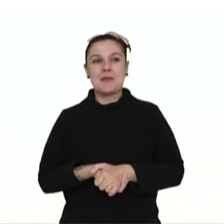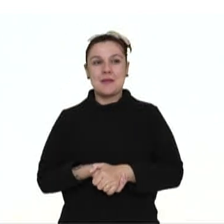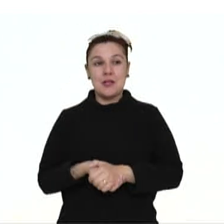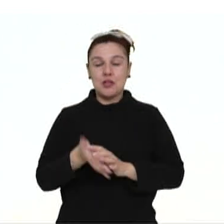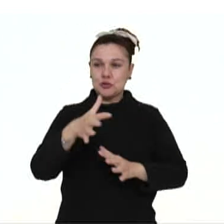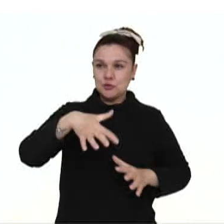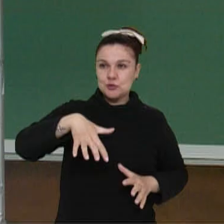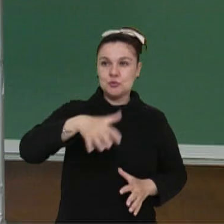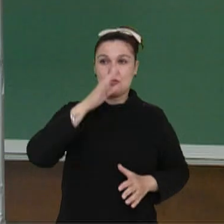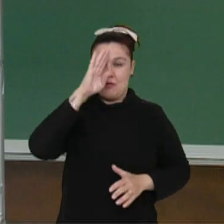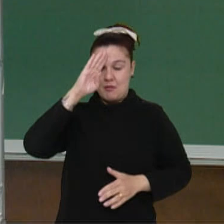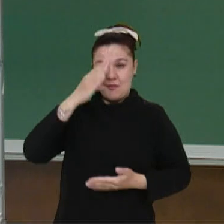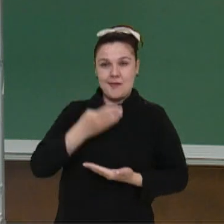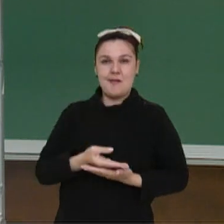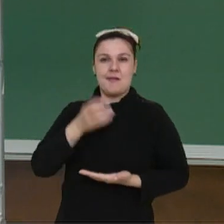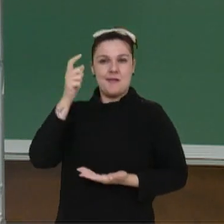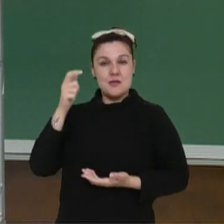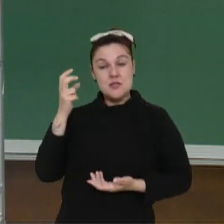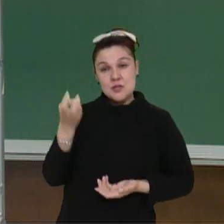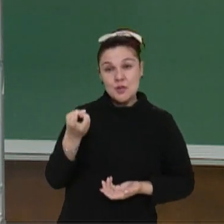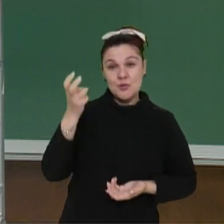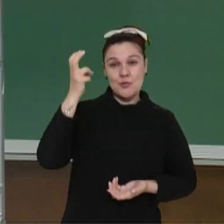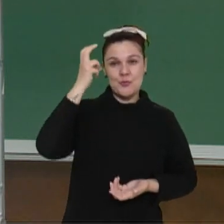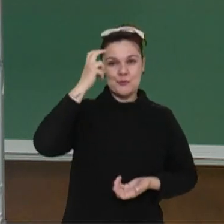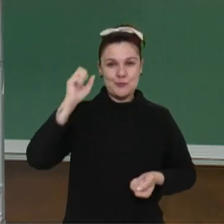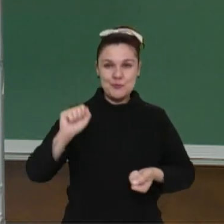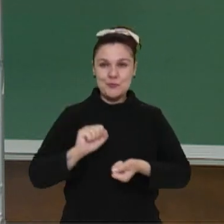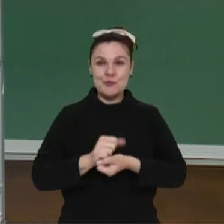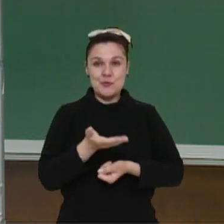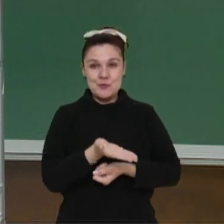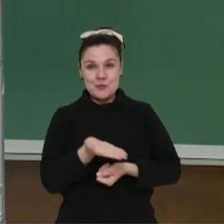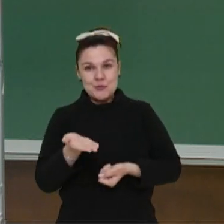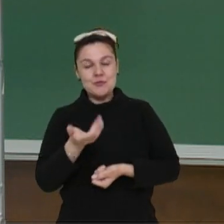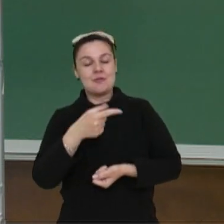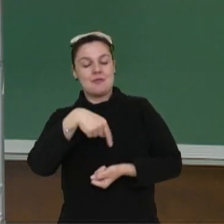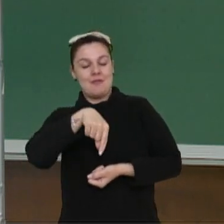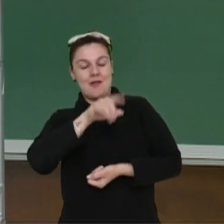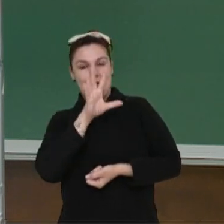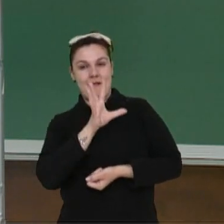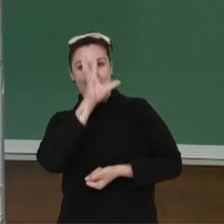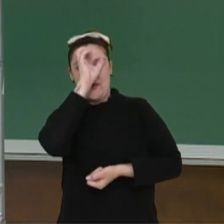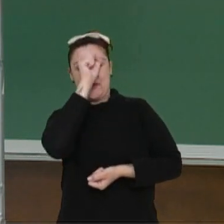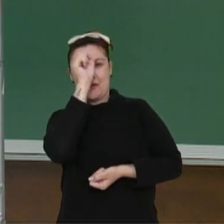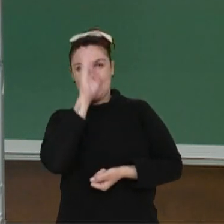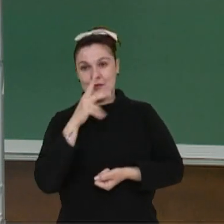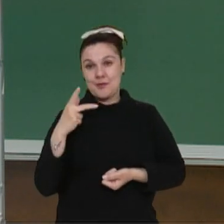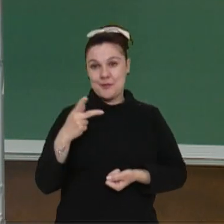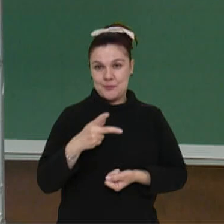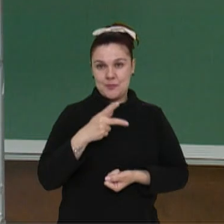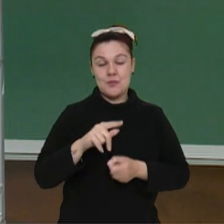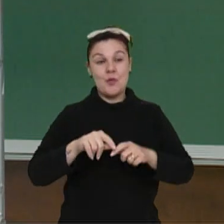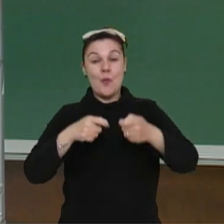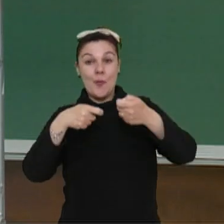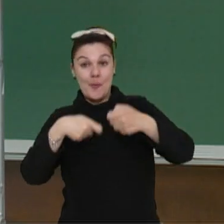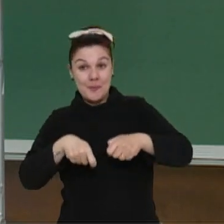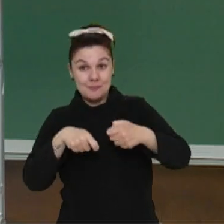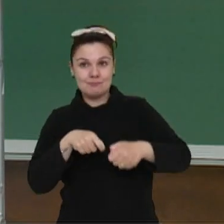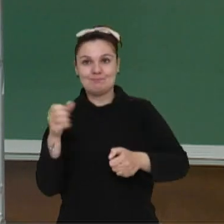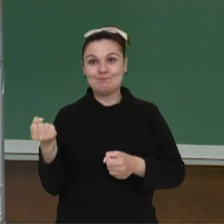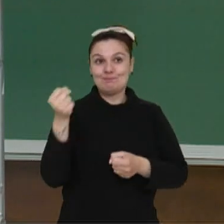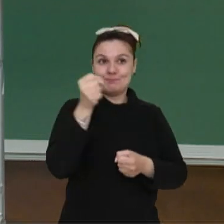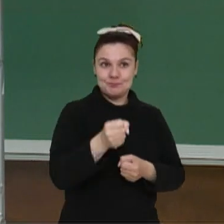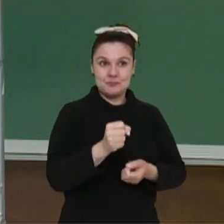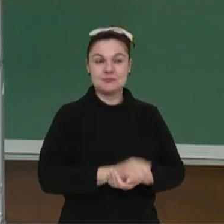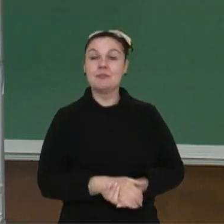todas essas crenças e culturas junto com o que eles vinham aprendendo no Brasil, né, ou precisando